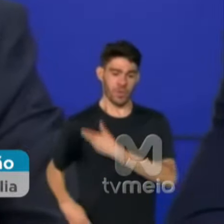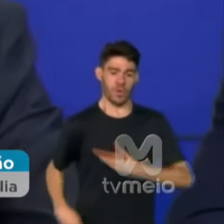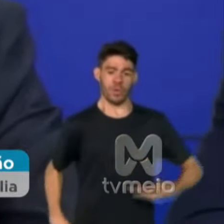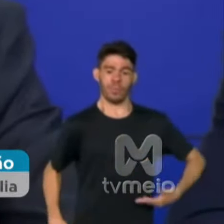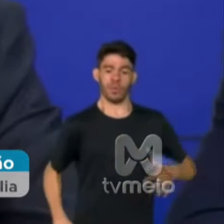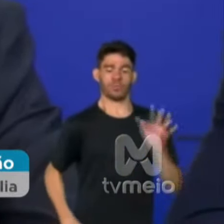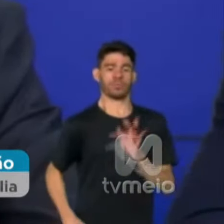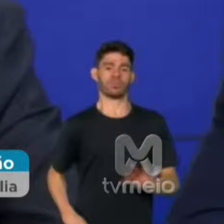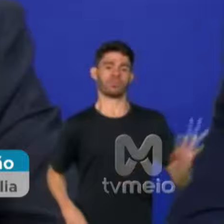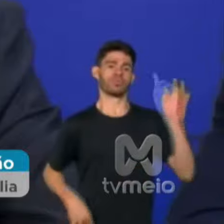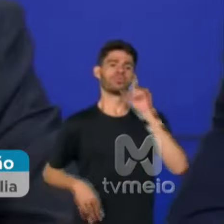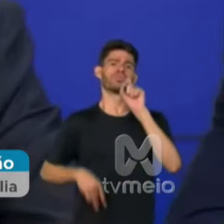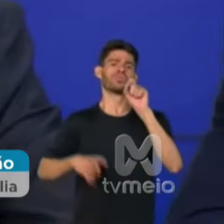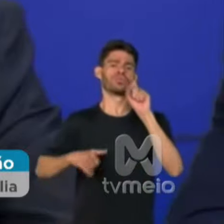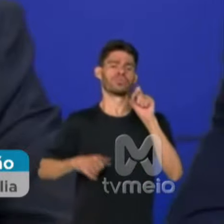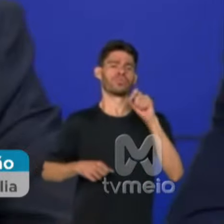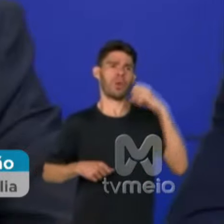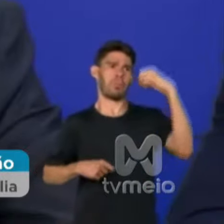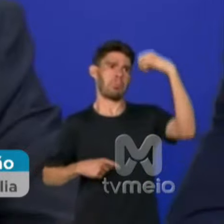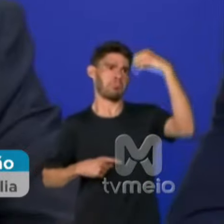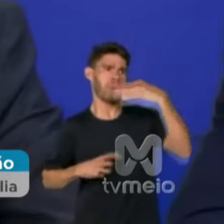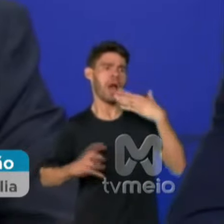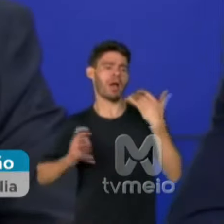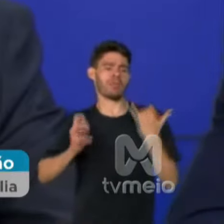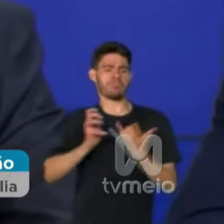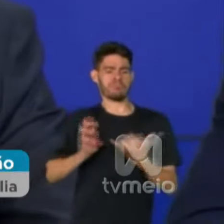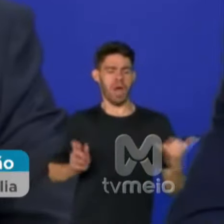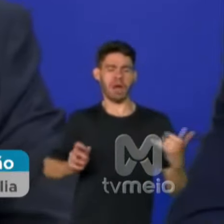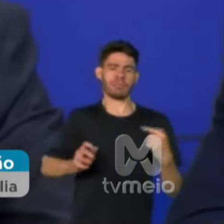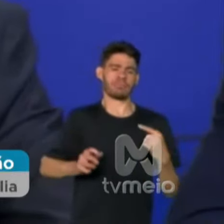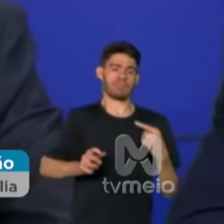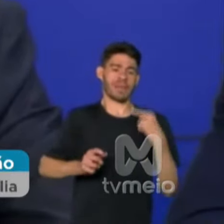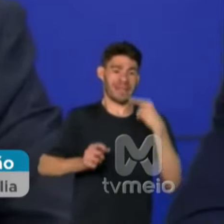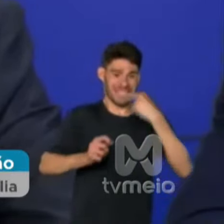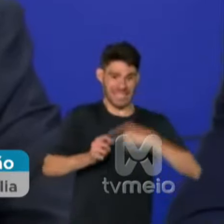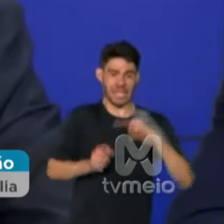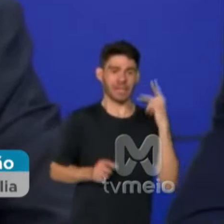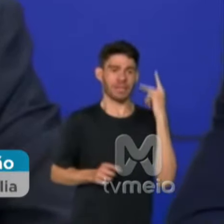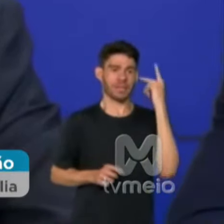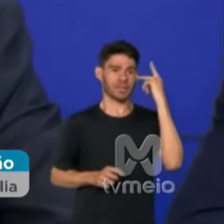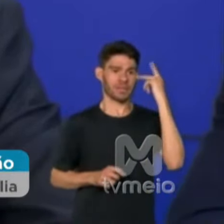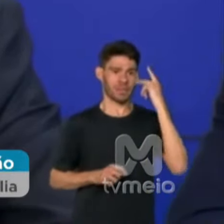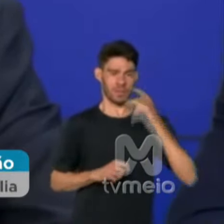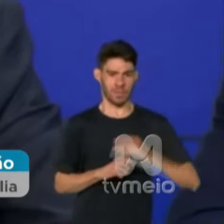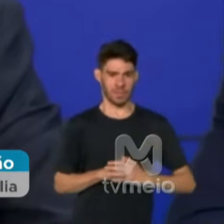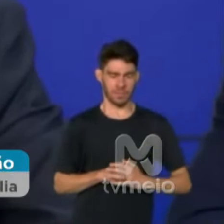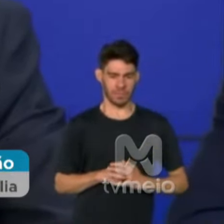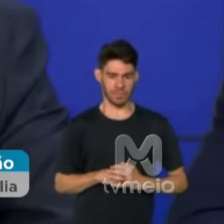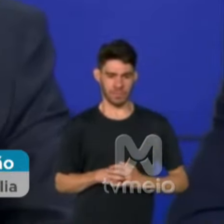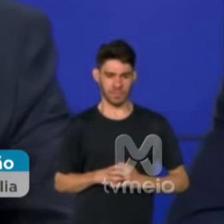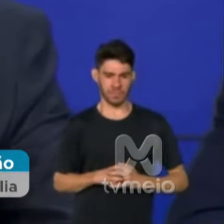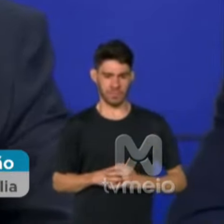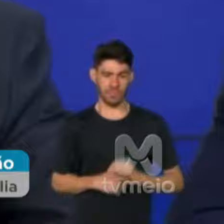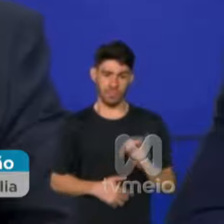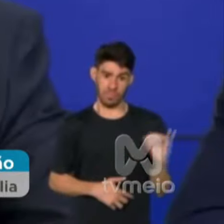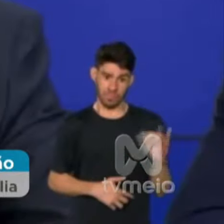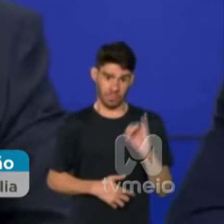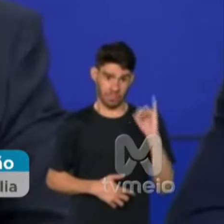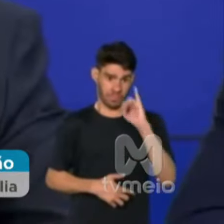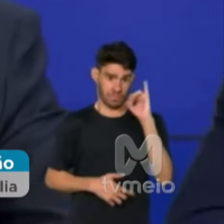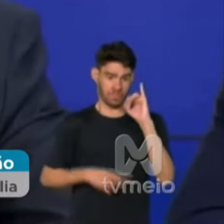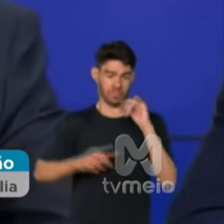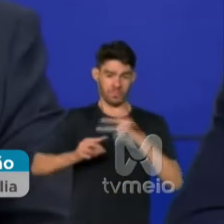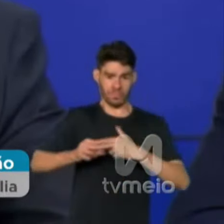de fornecimento de luz para aquelas pessoas na cidade de São Paulo e que algo muito importante